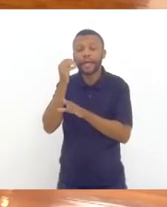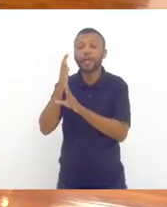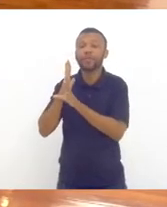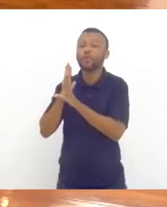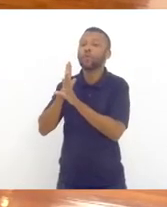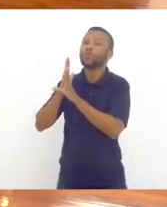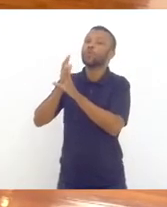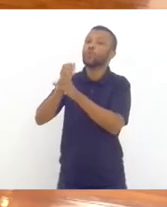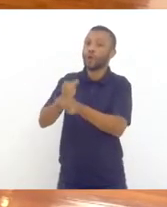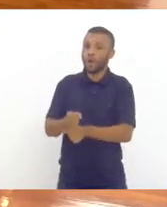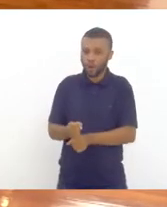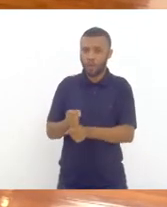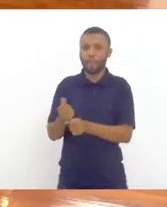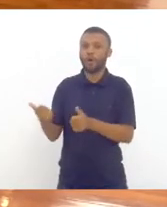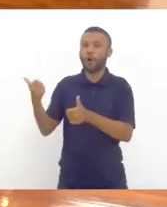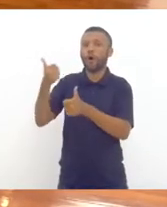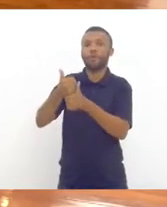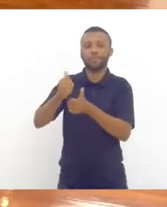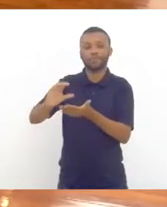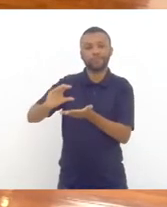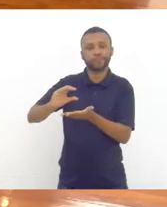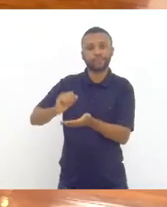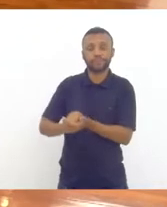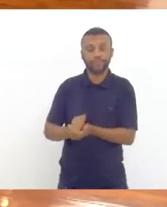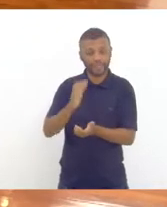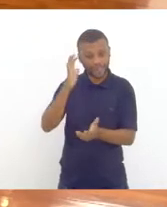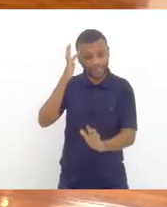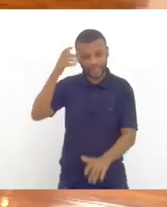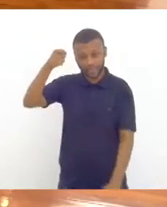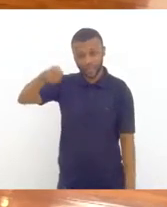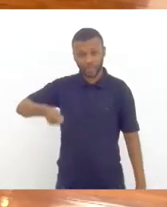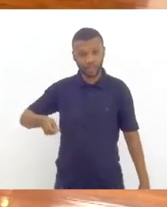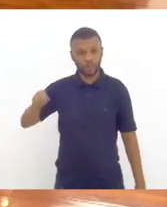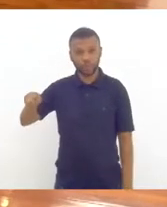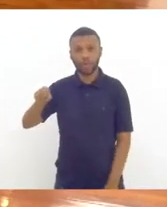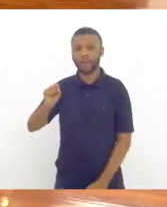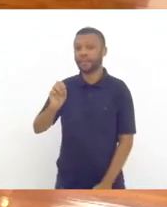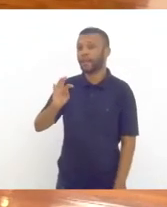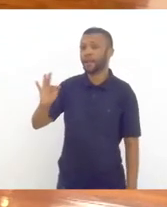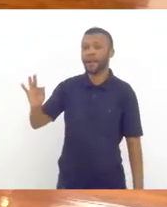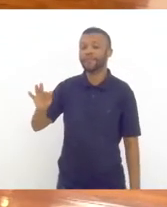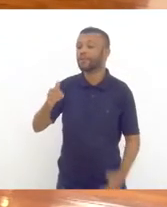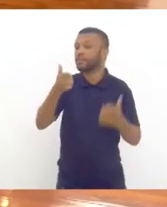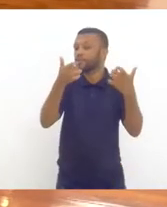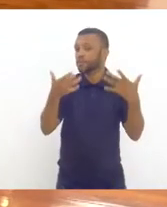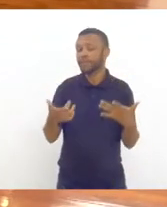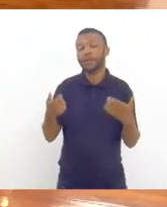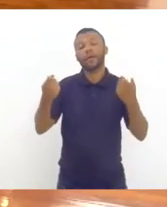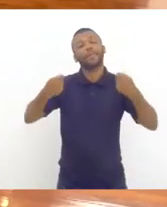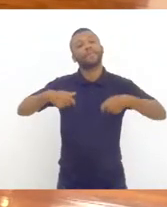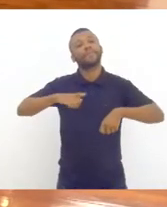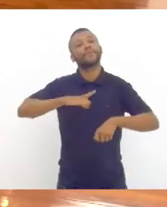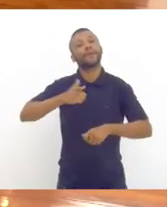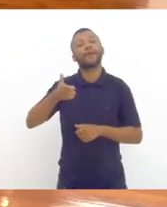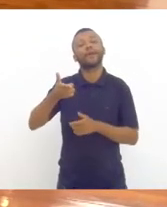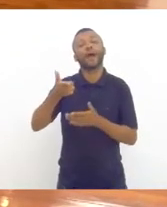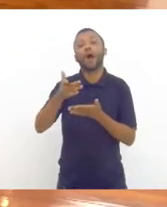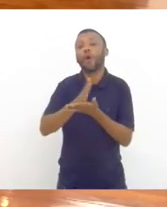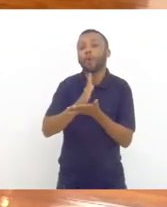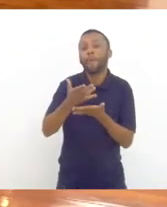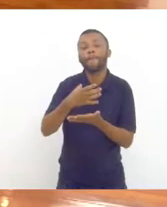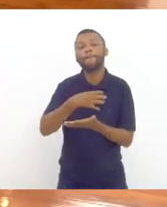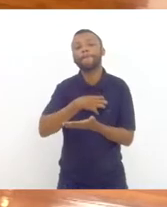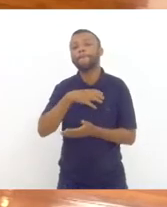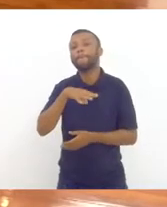do Supremo falou que essa reposição teria que ter alguma modicidade para que ninguém quebrasse, etc.,